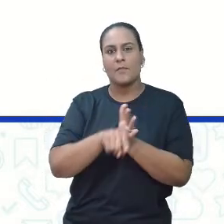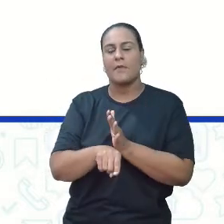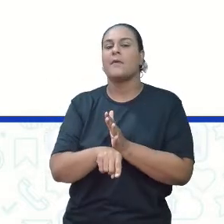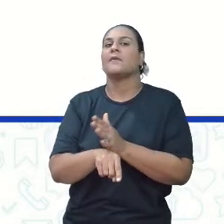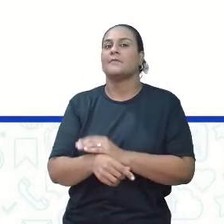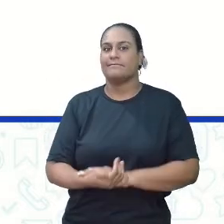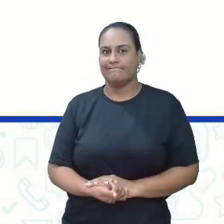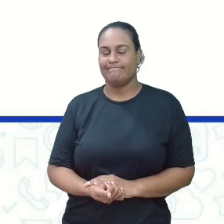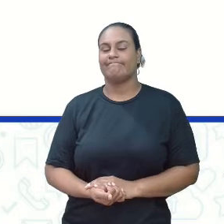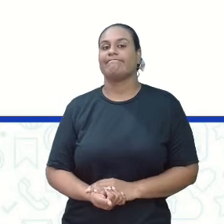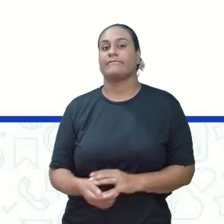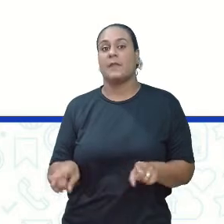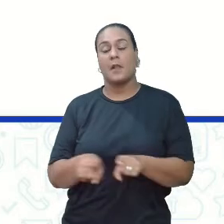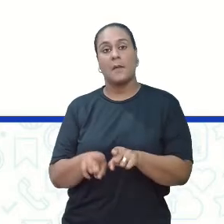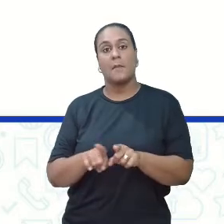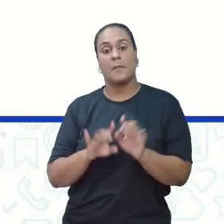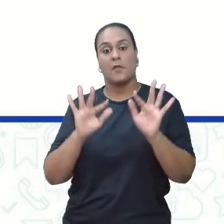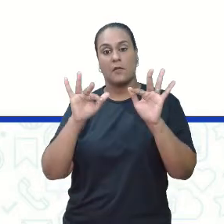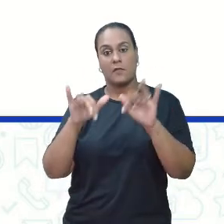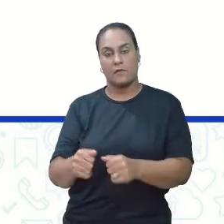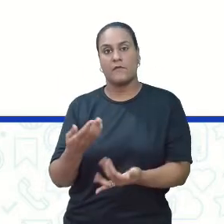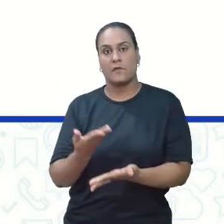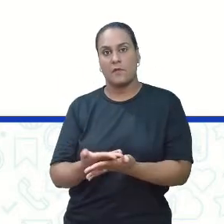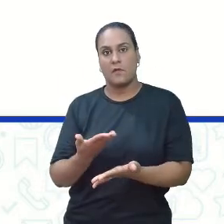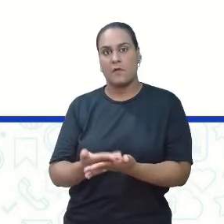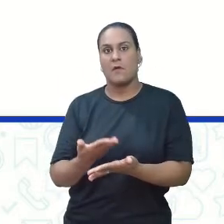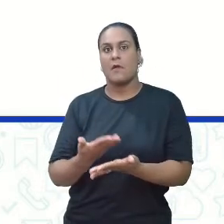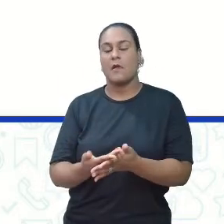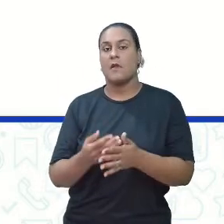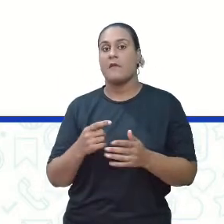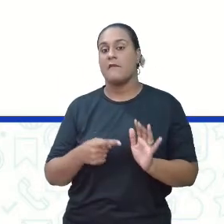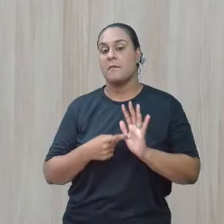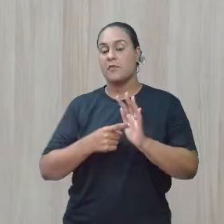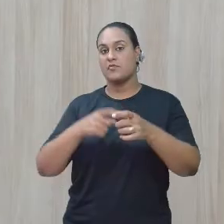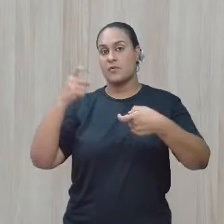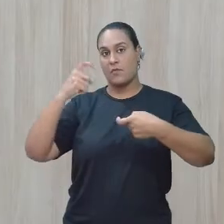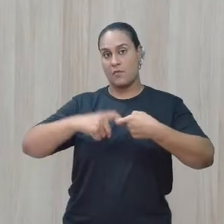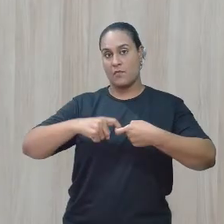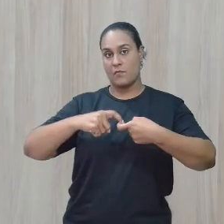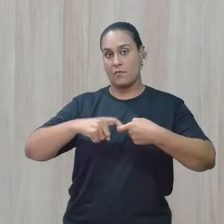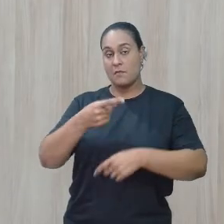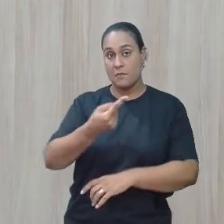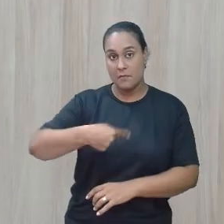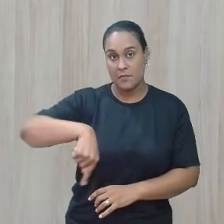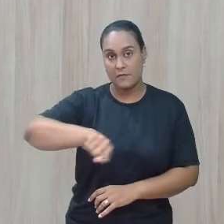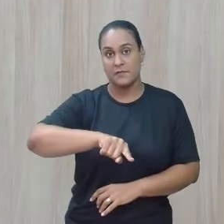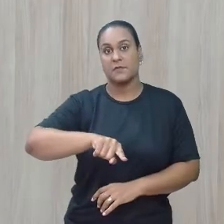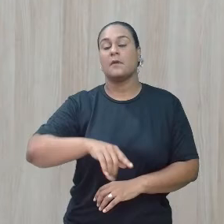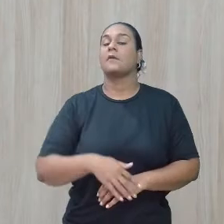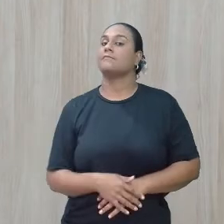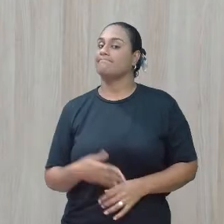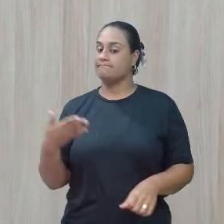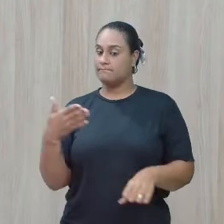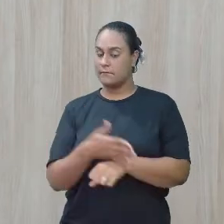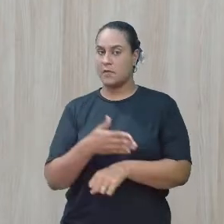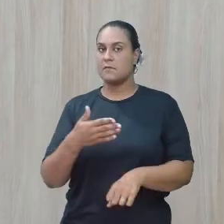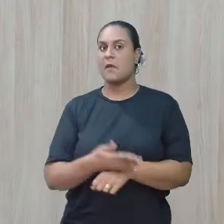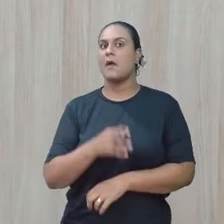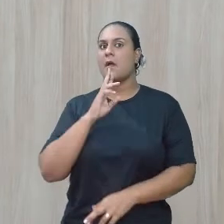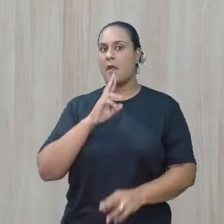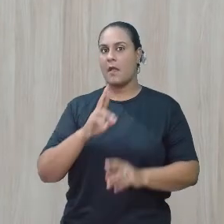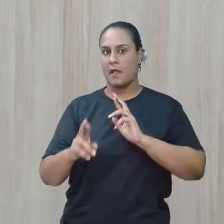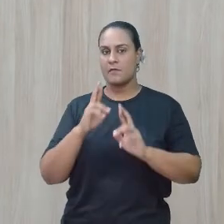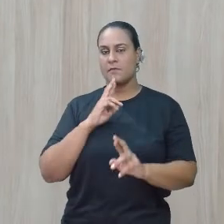E também no final da aula o professor Gilson vai deixar o link para vocês, para que vocês possam participar e dar a resposta